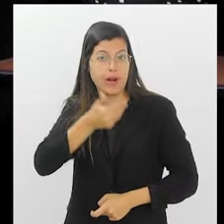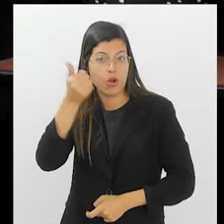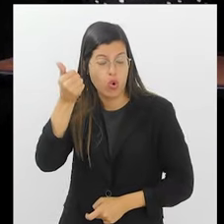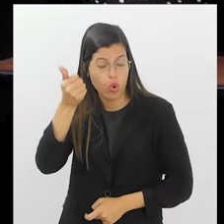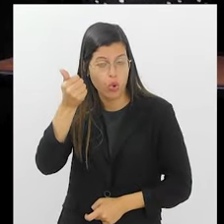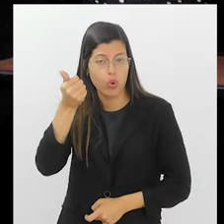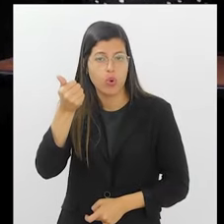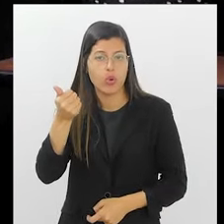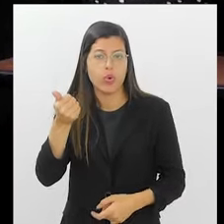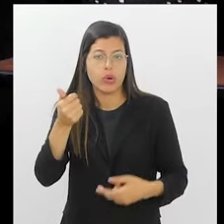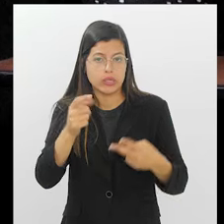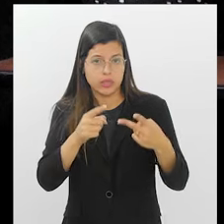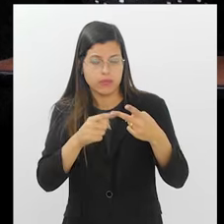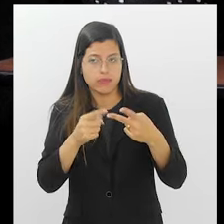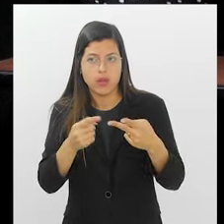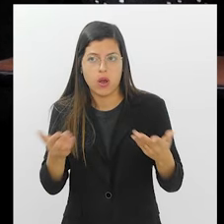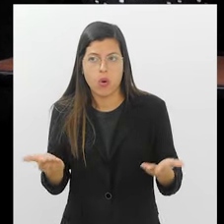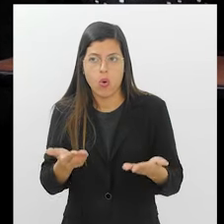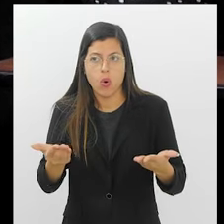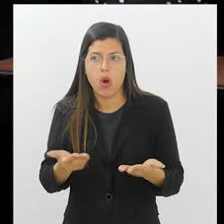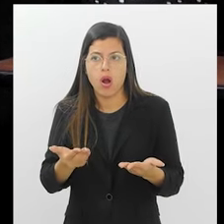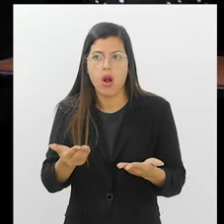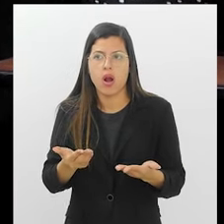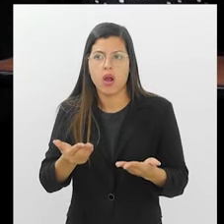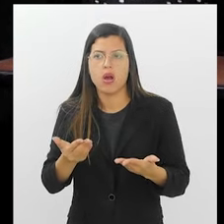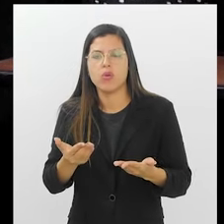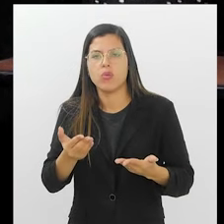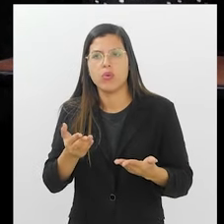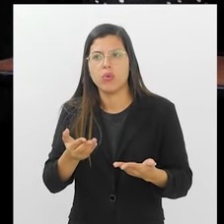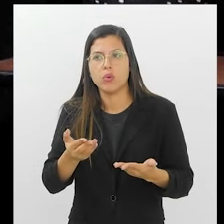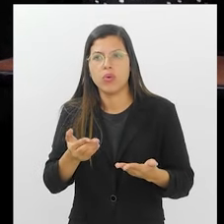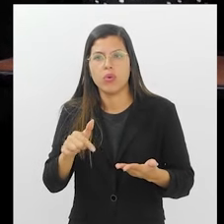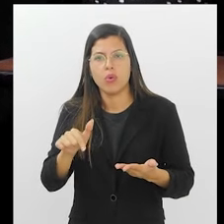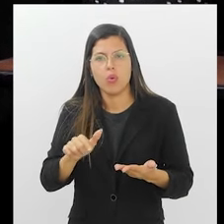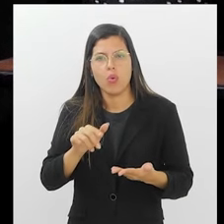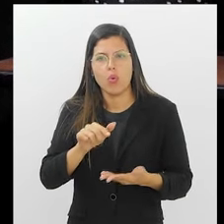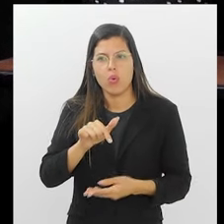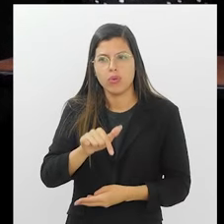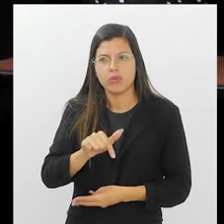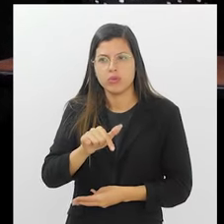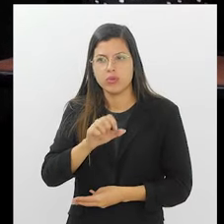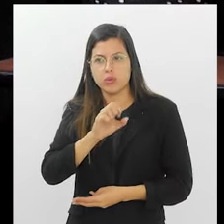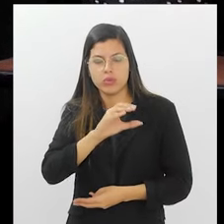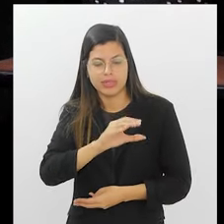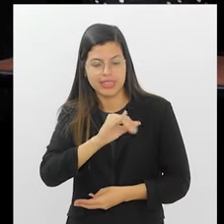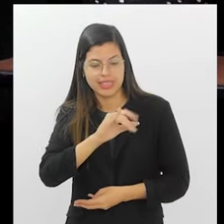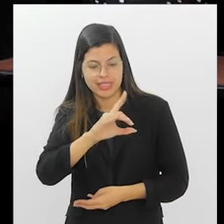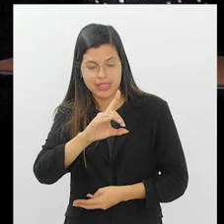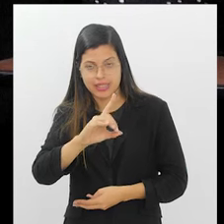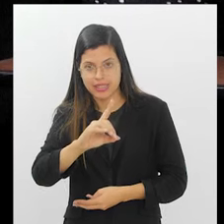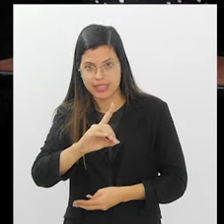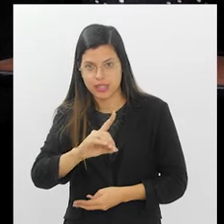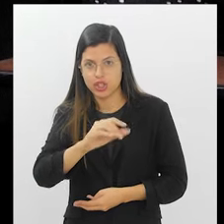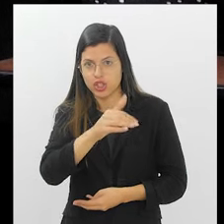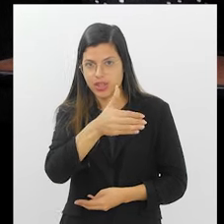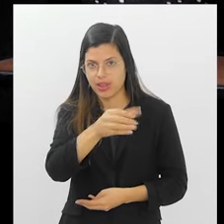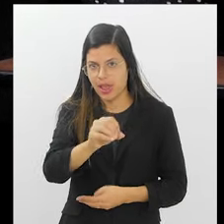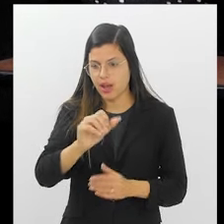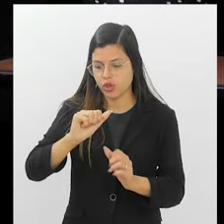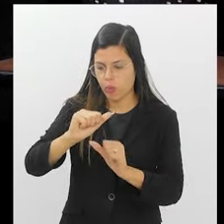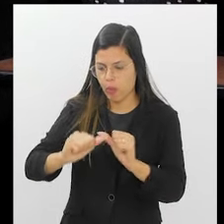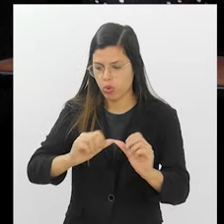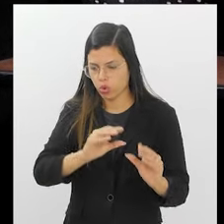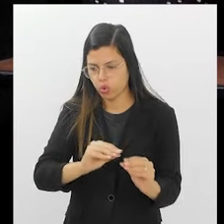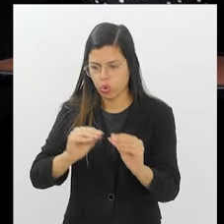apurado. Segundo, que agora, com a nova denominação, né, com a saída do CID-10 para